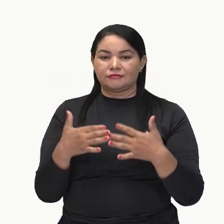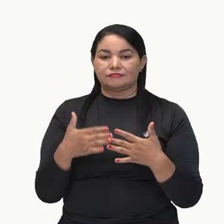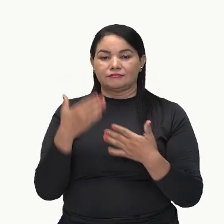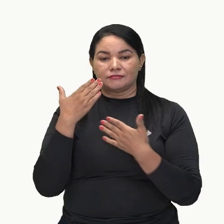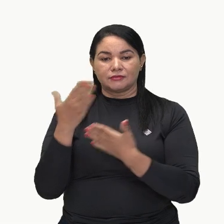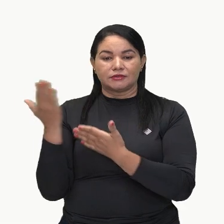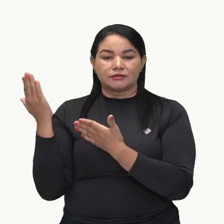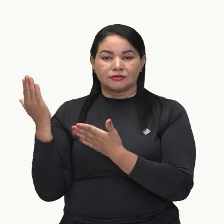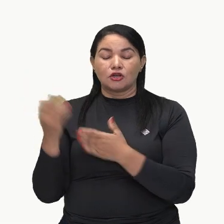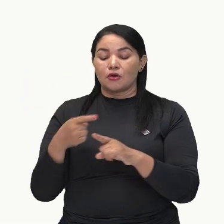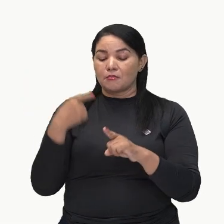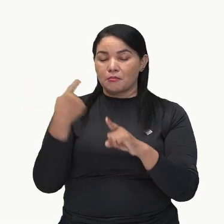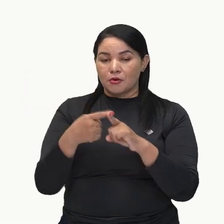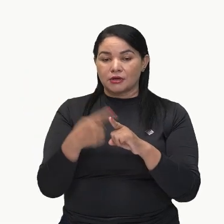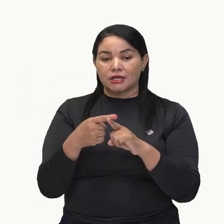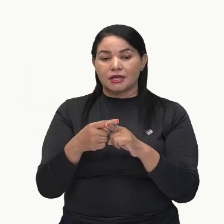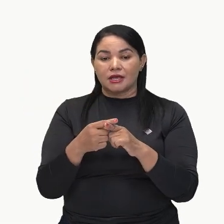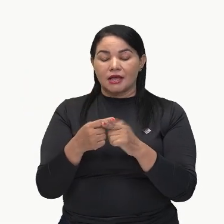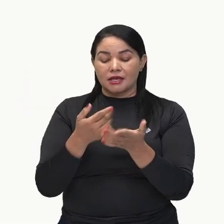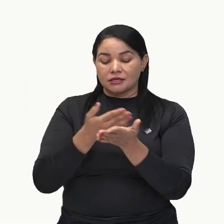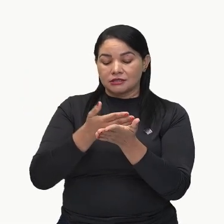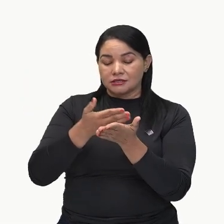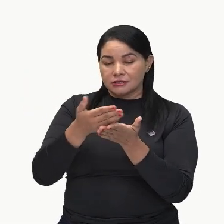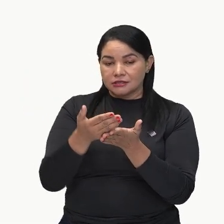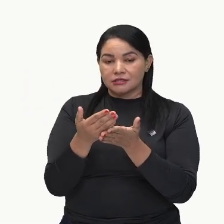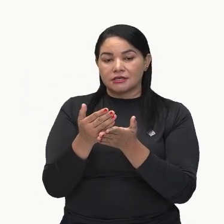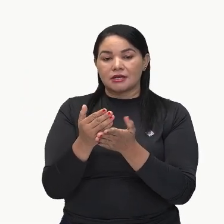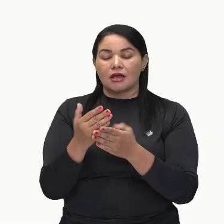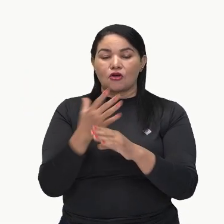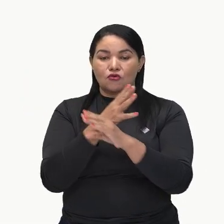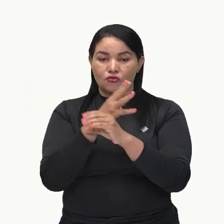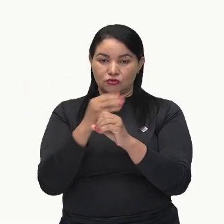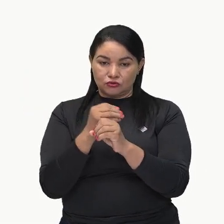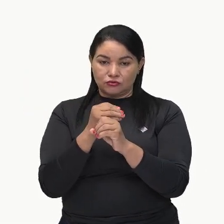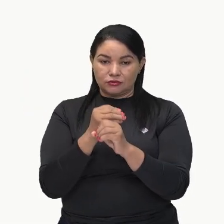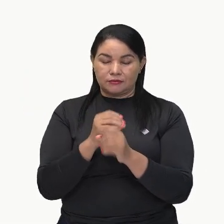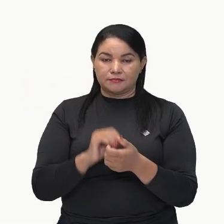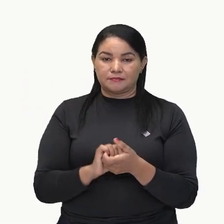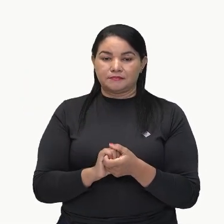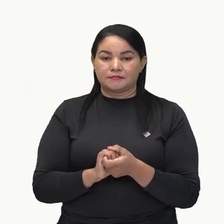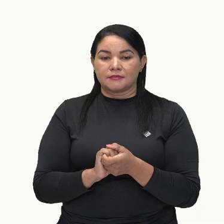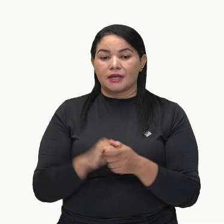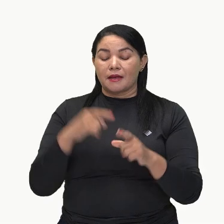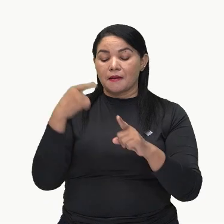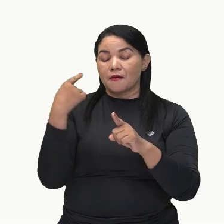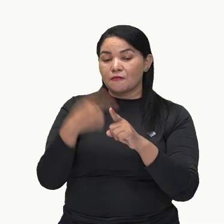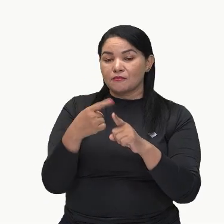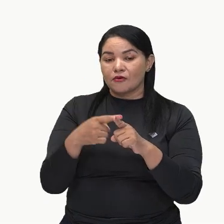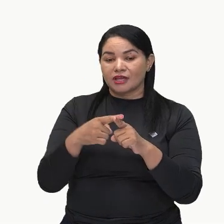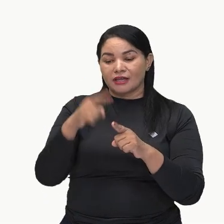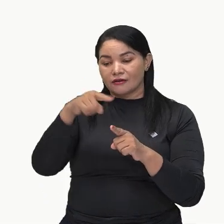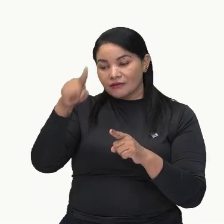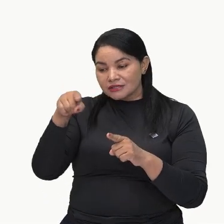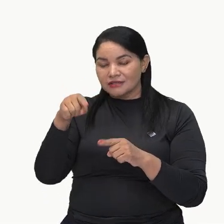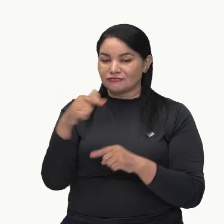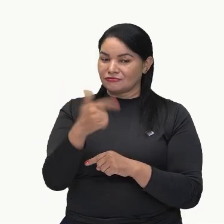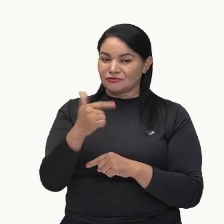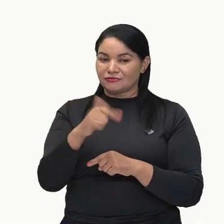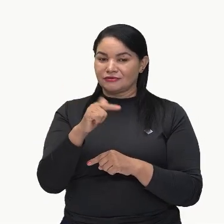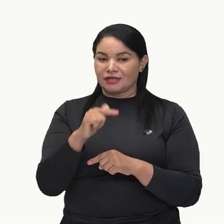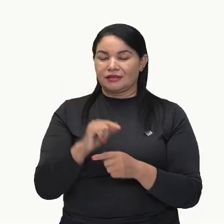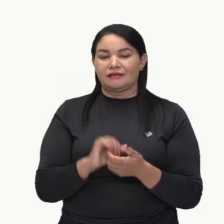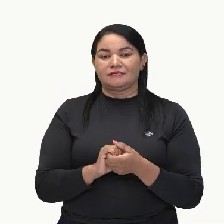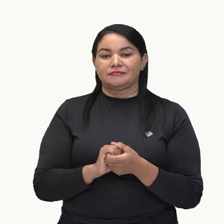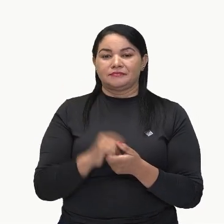Porque inicia por conjunção. Nota que esse porquê é junto, sem acento. Essa é uma das funções